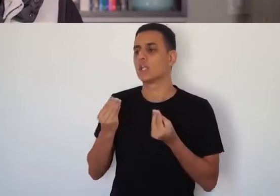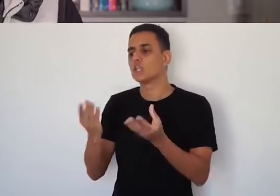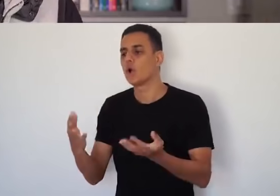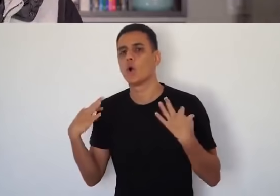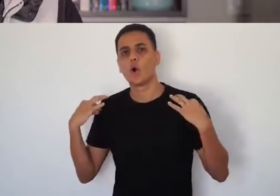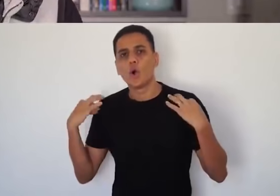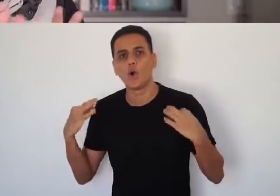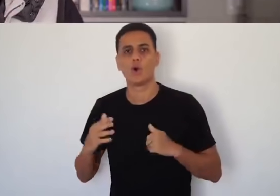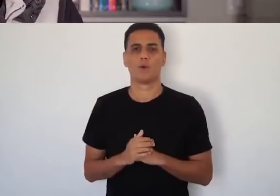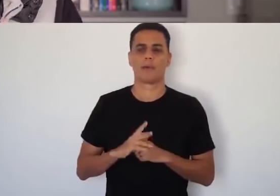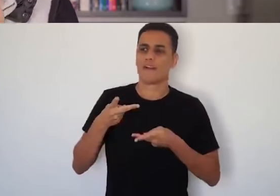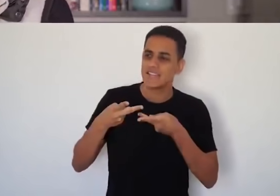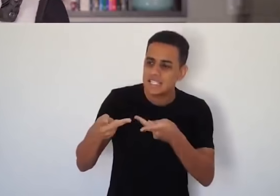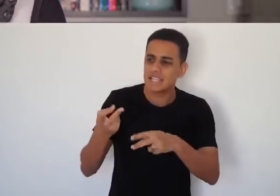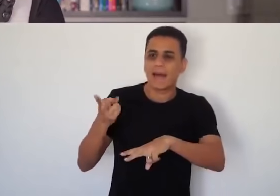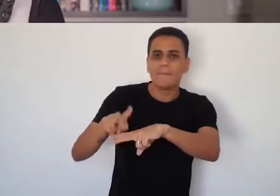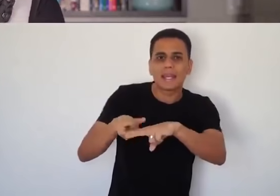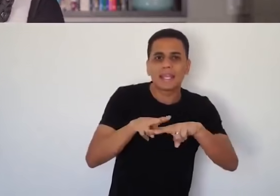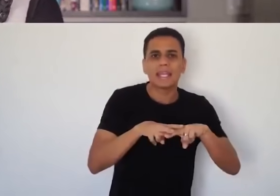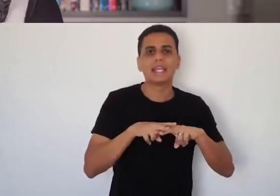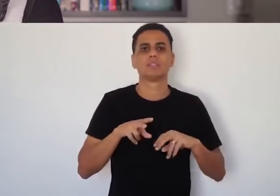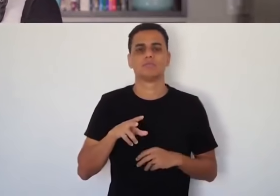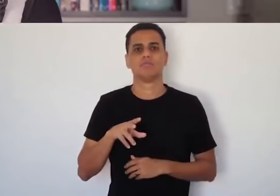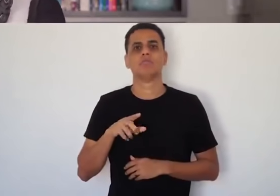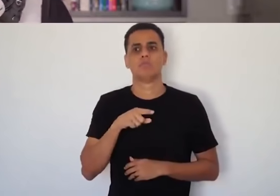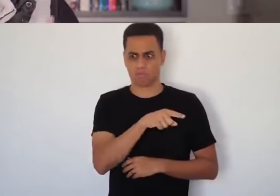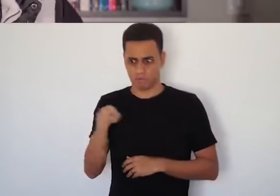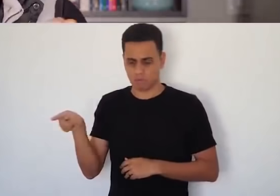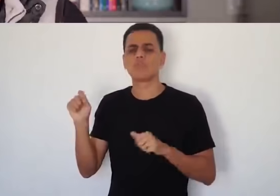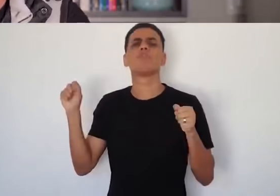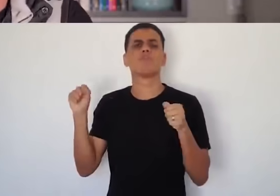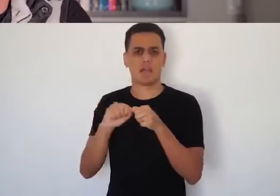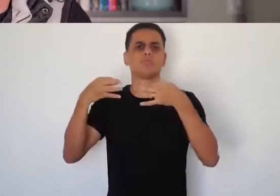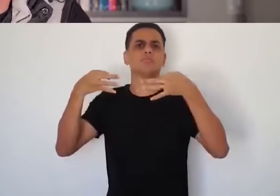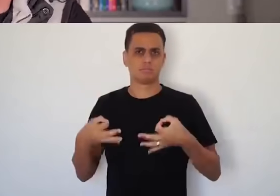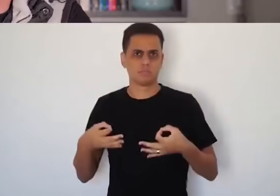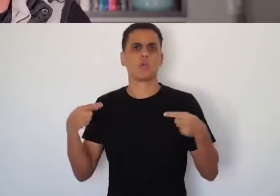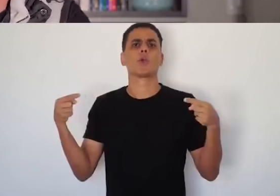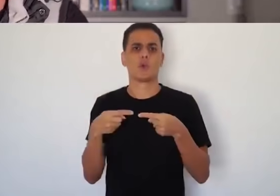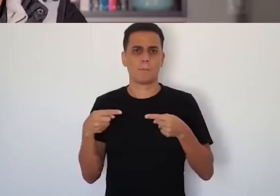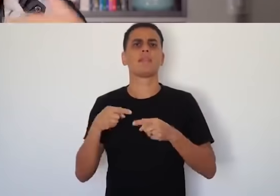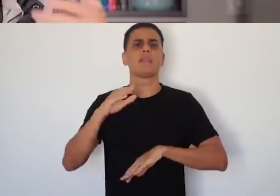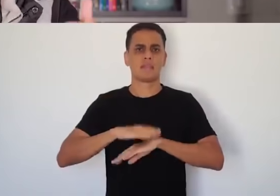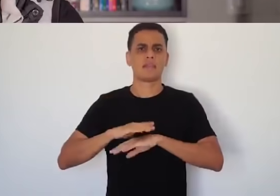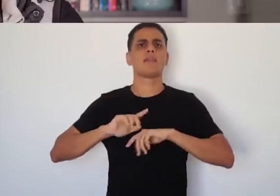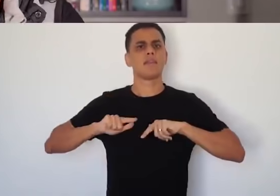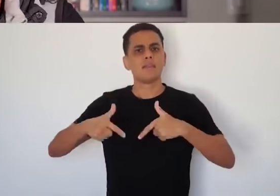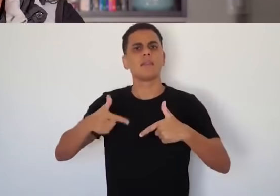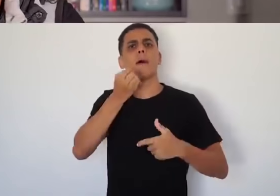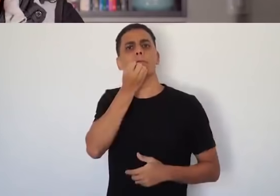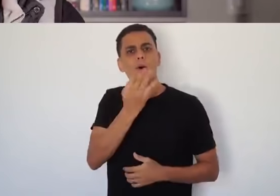como manifestações de boas obras que serão julgadas, inclusive, quando o Senhor Jesus for julgar